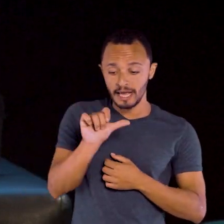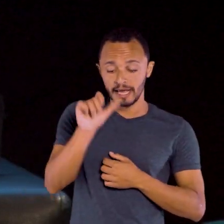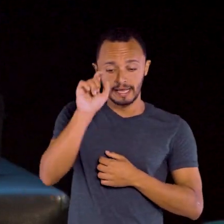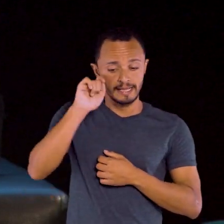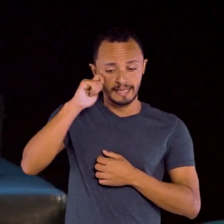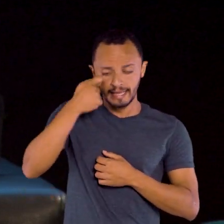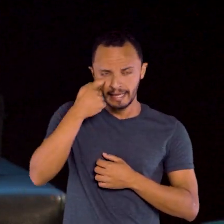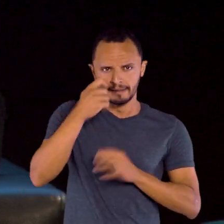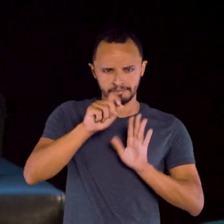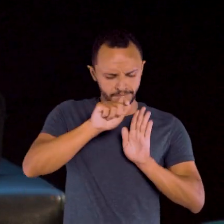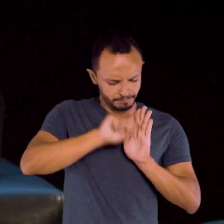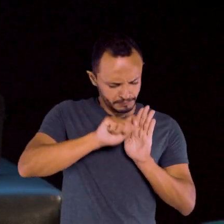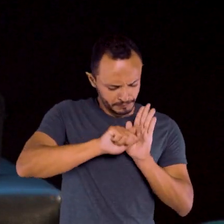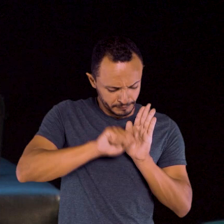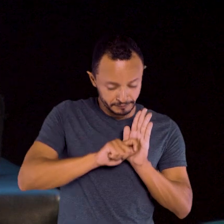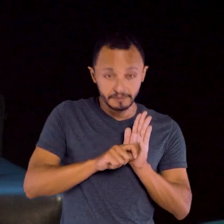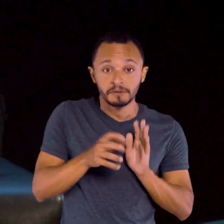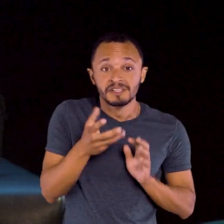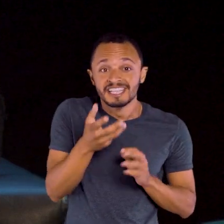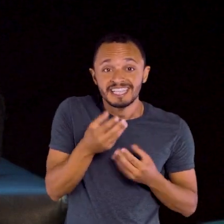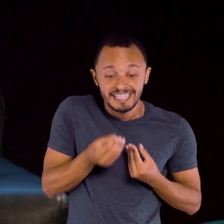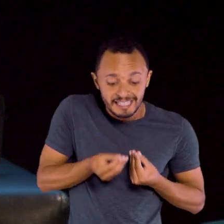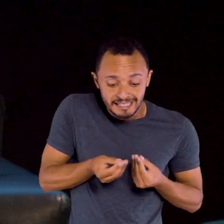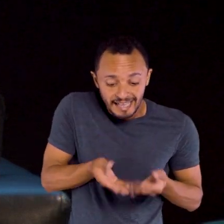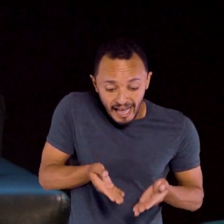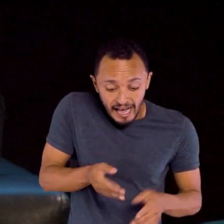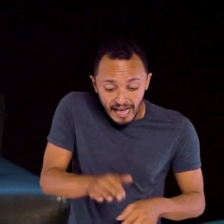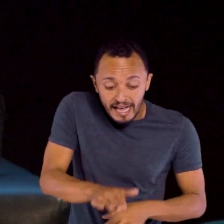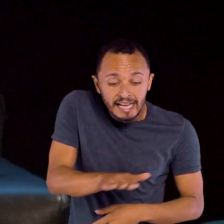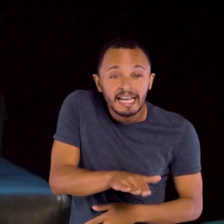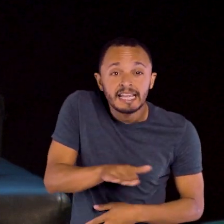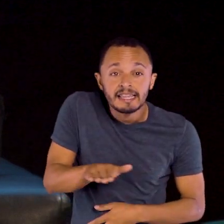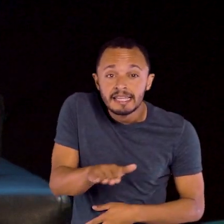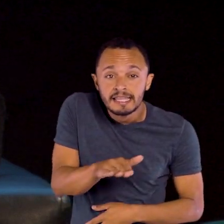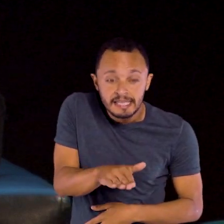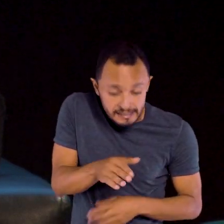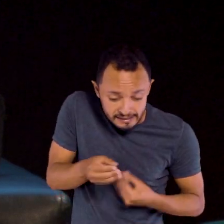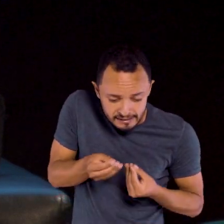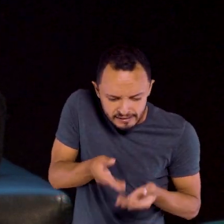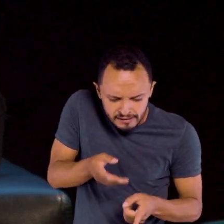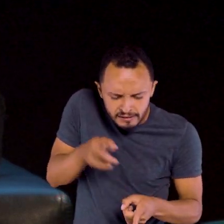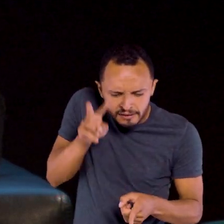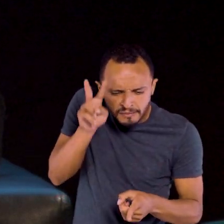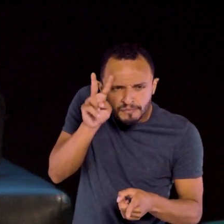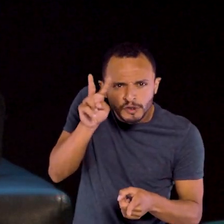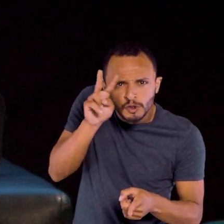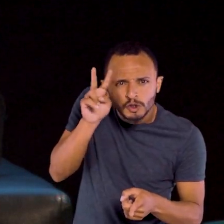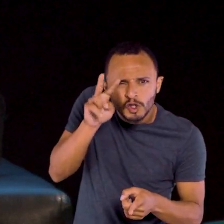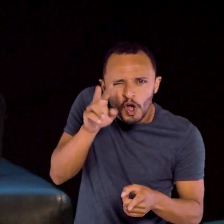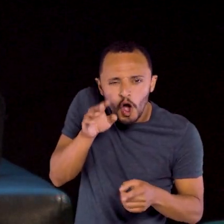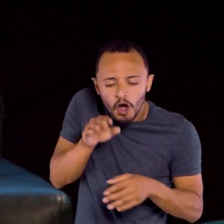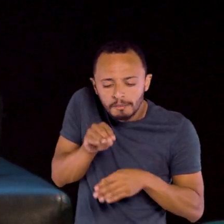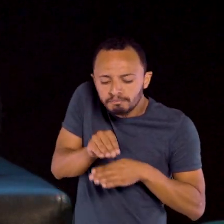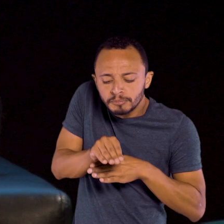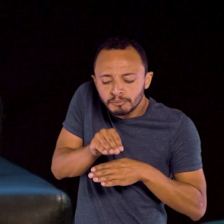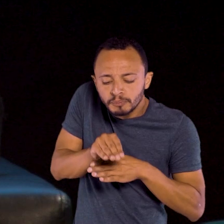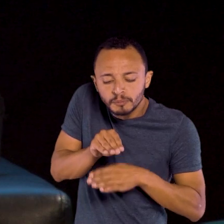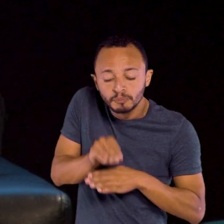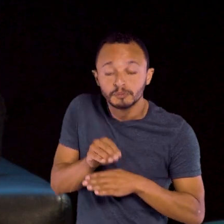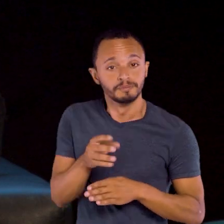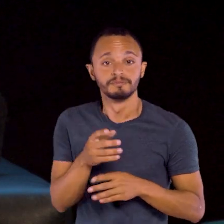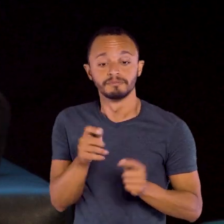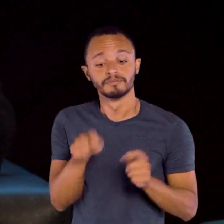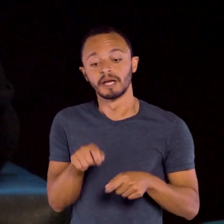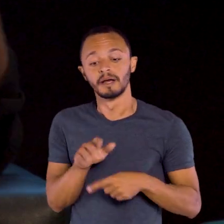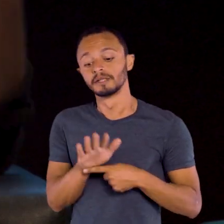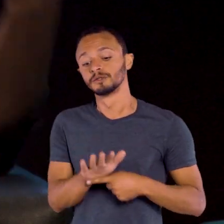para aquela criança que queria ter crescido com algumas histórias. Como disse a Toni Morrison, né?